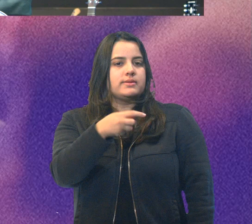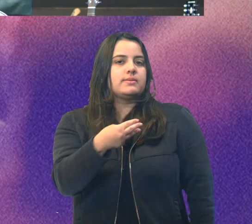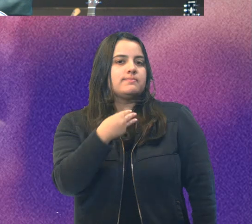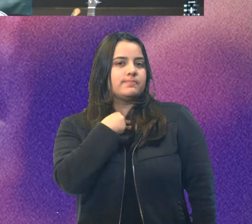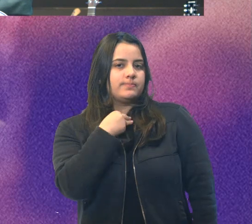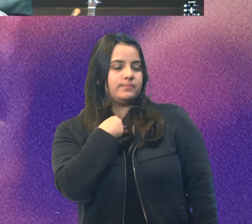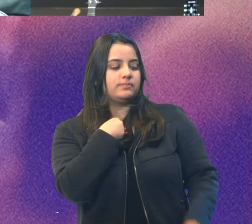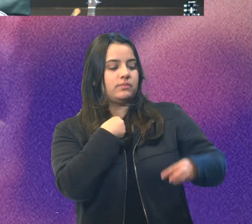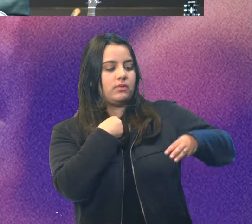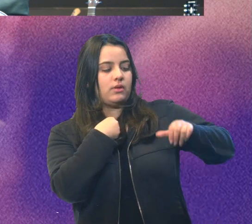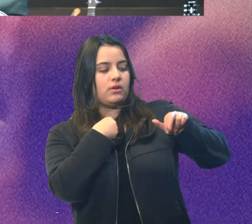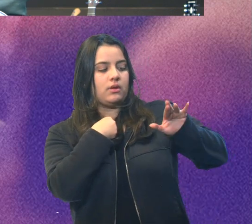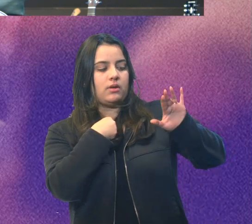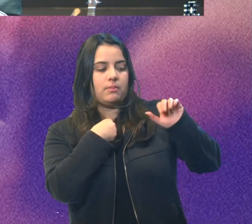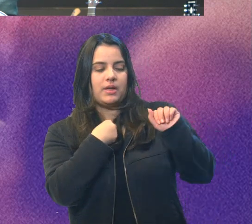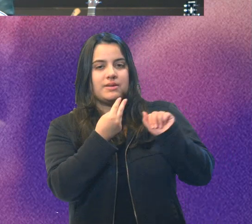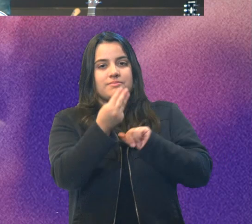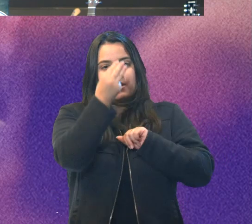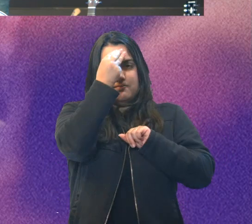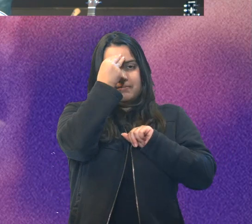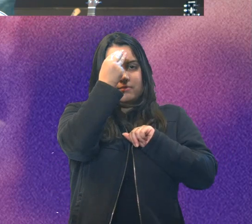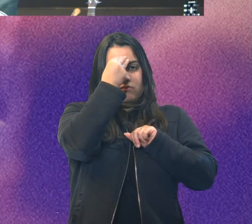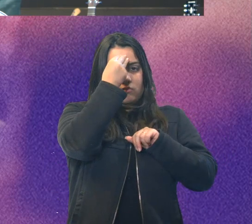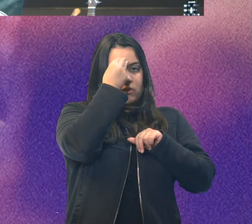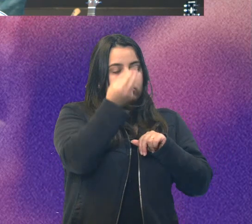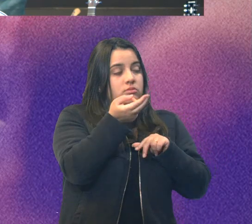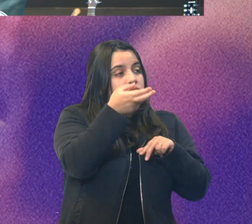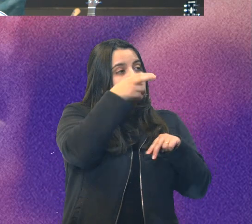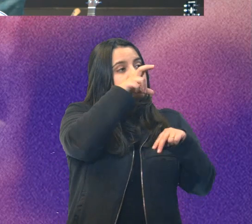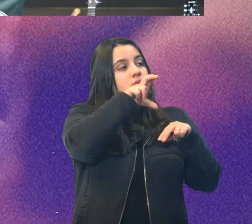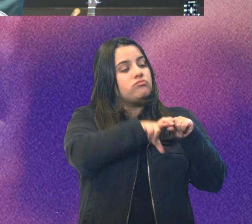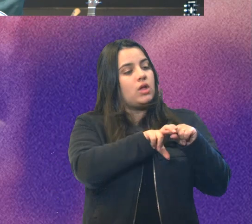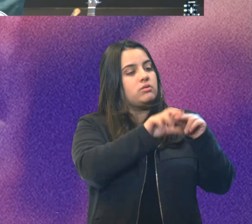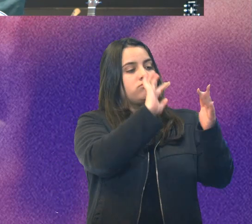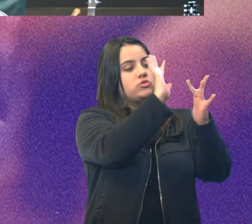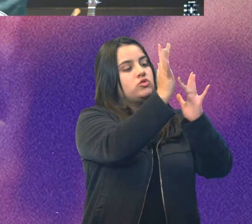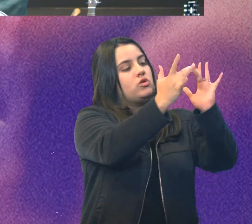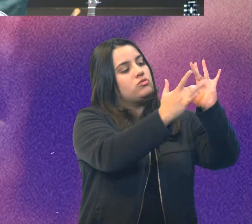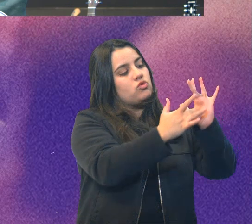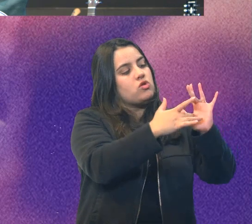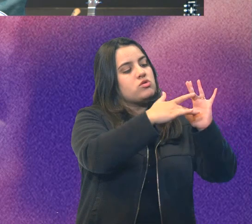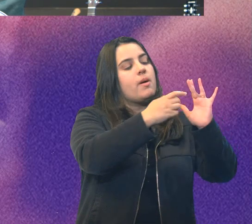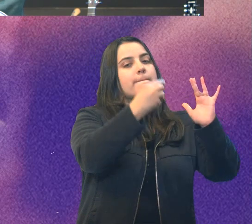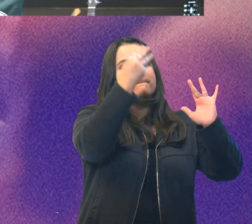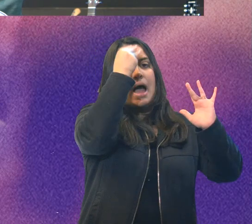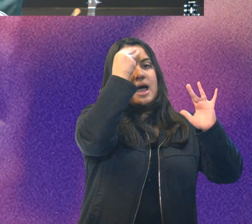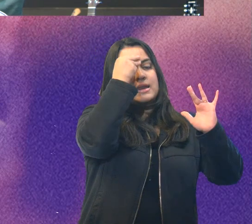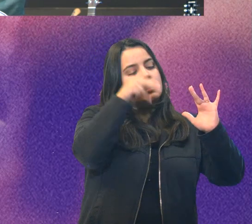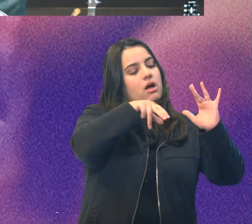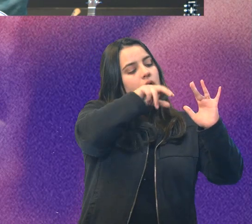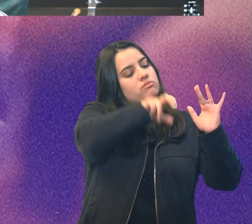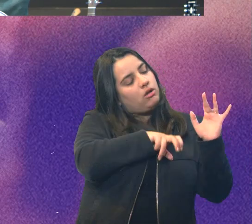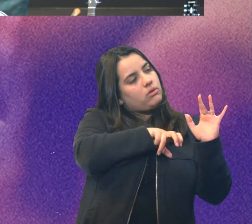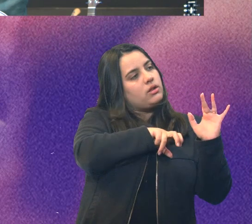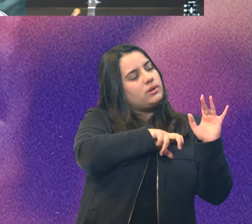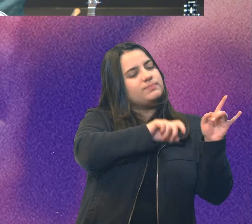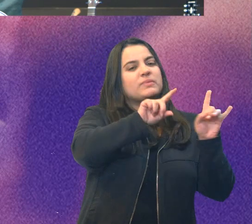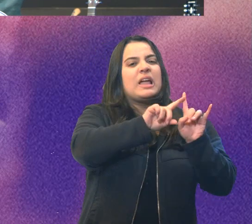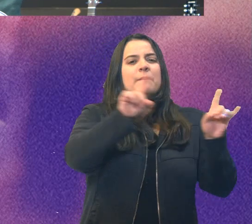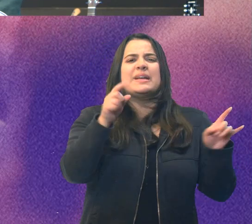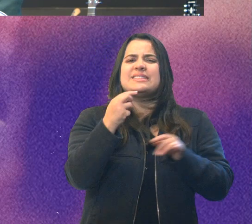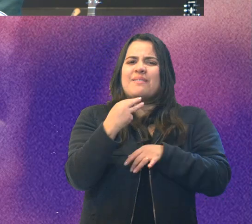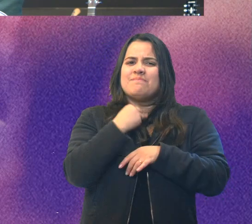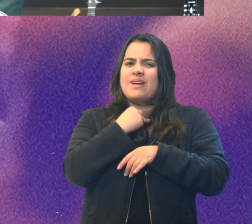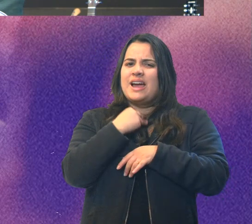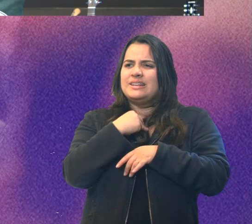sua irmã, ficou sentada aos pés do Senhor, ouvindo o que ele dizia. Marta, porém, estava ocupada com